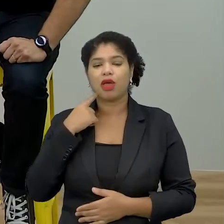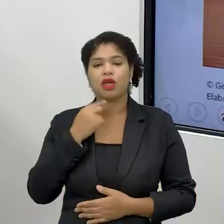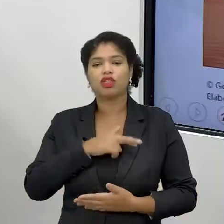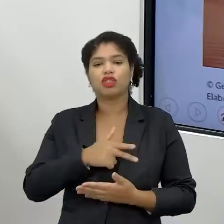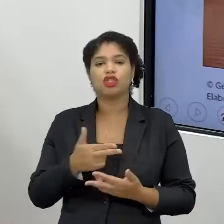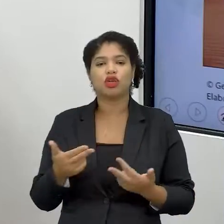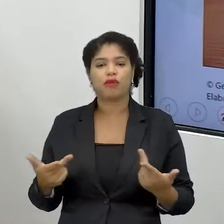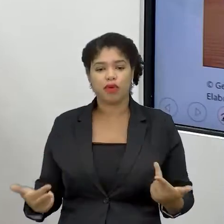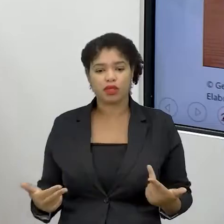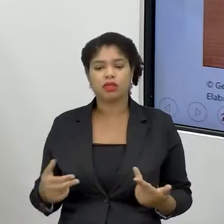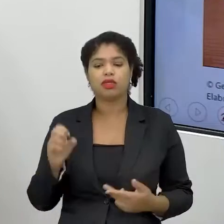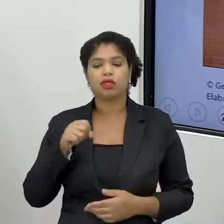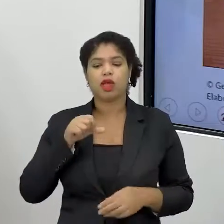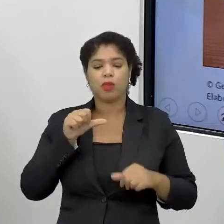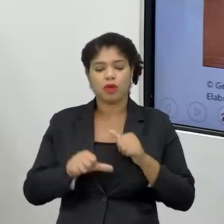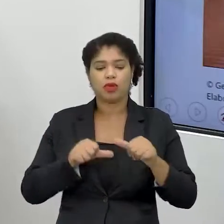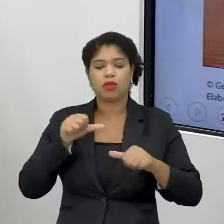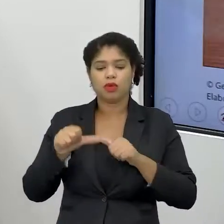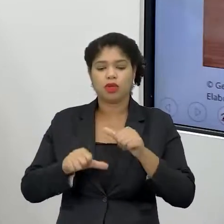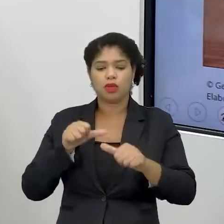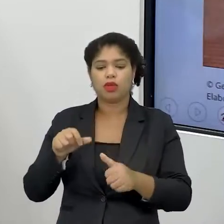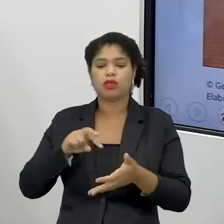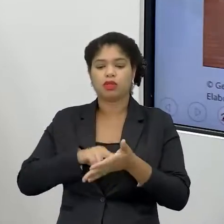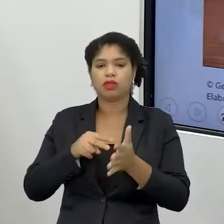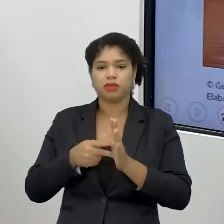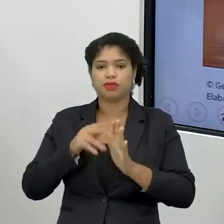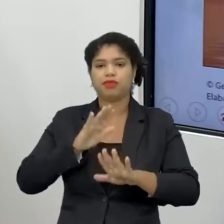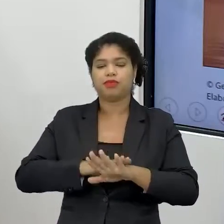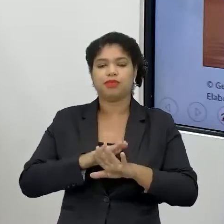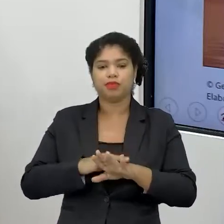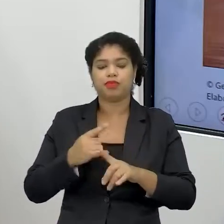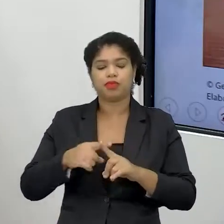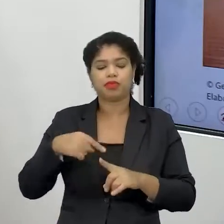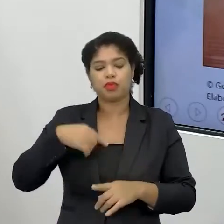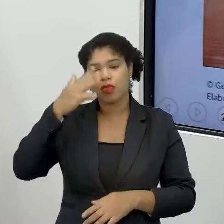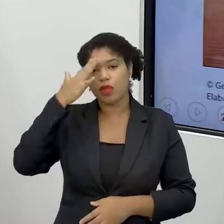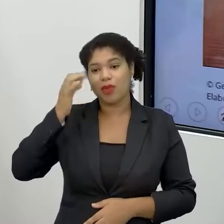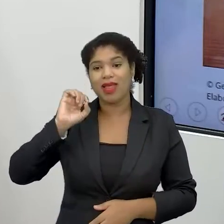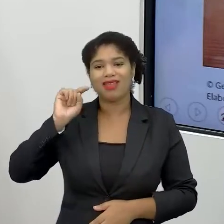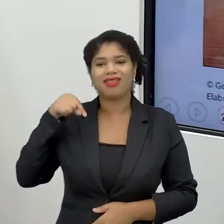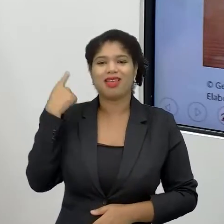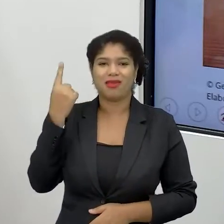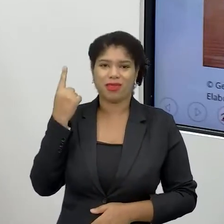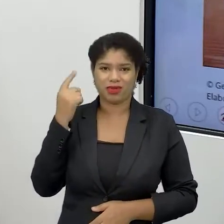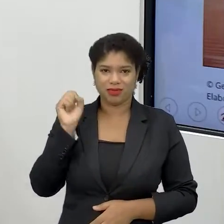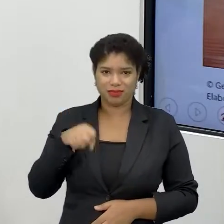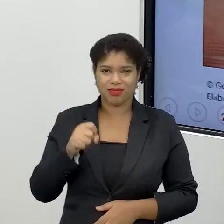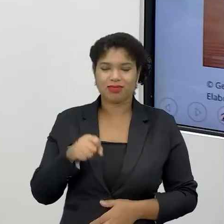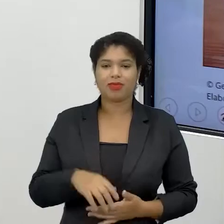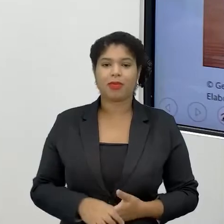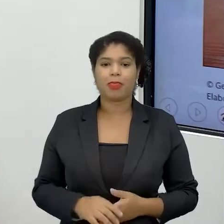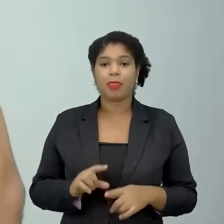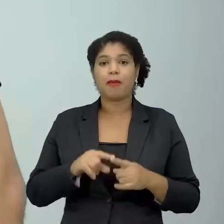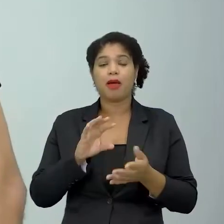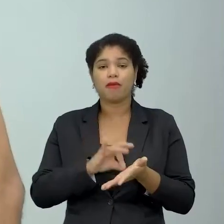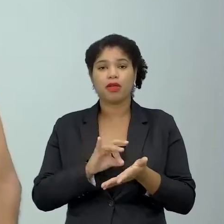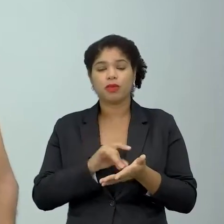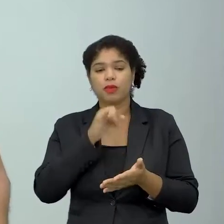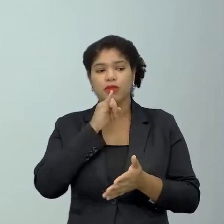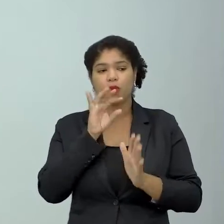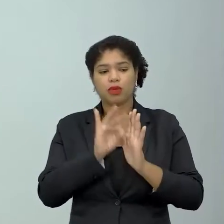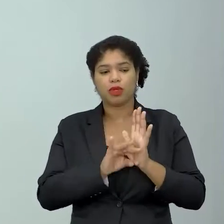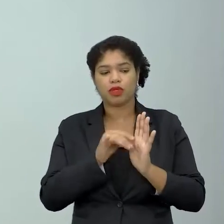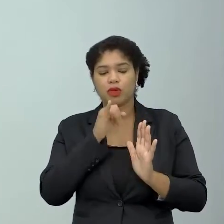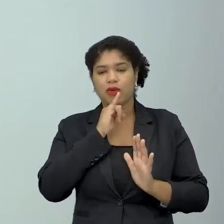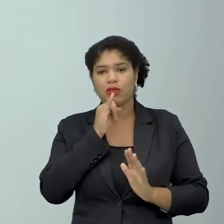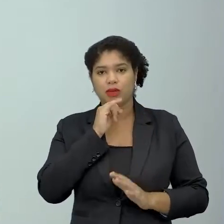coisas que elas vão mudando, às vezes, de significado, ou que a gente vai entender depois. Sim, mas na verdade o texto, no caso do exemplo que eu dei, o